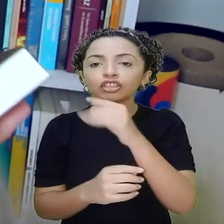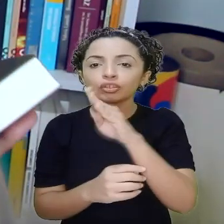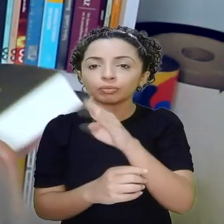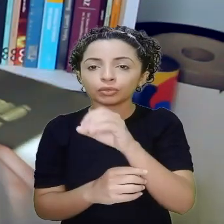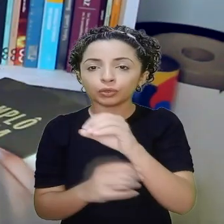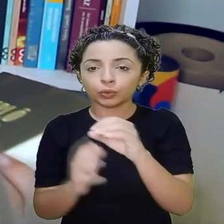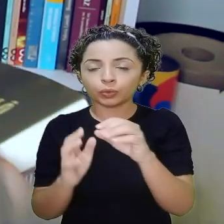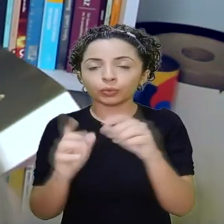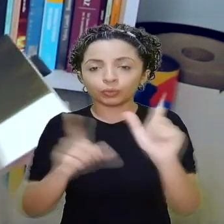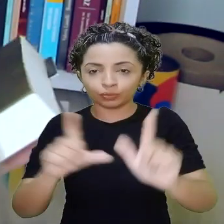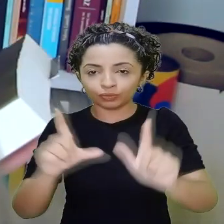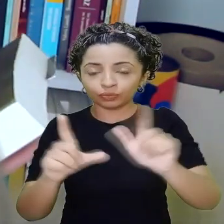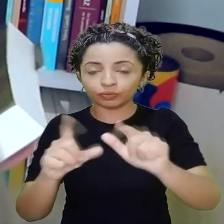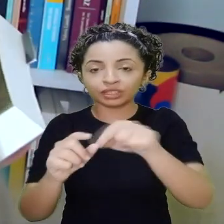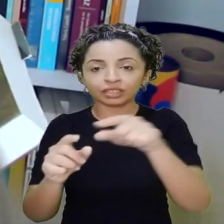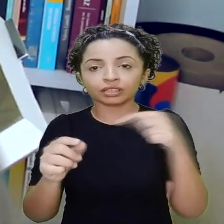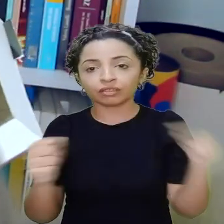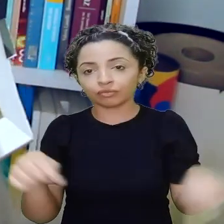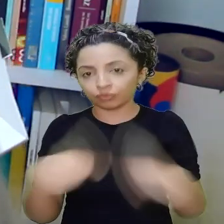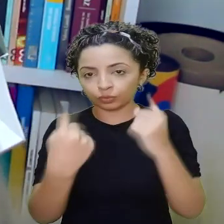HBO, a minissérie na HBO.